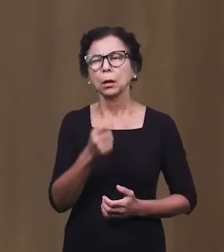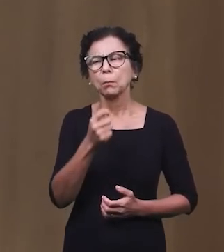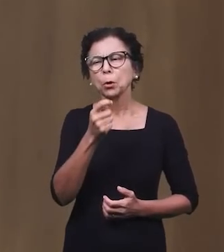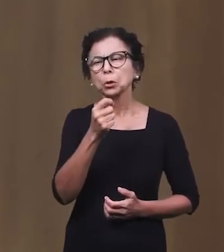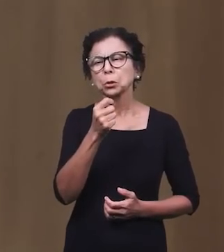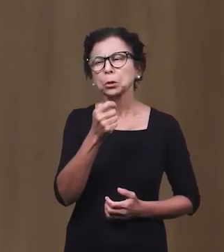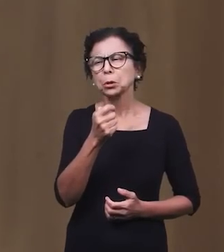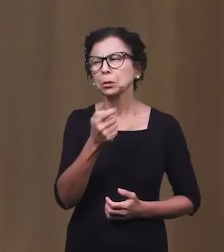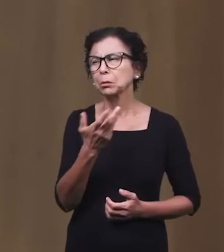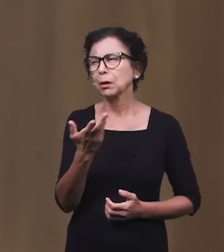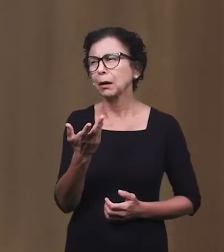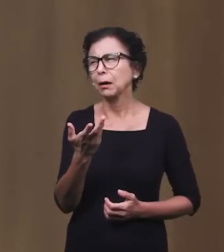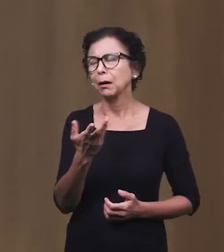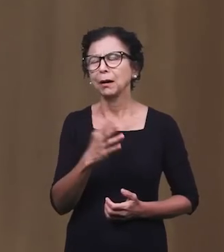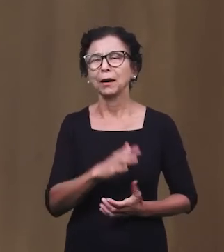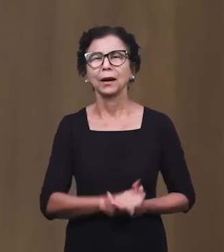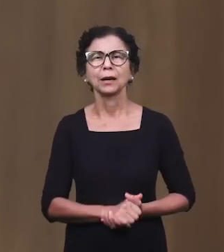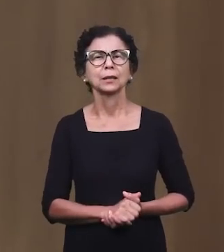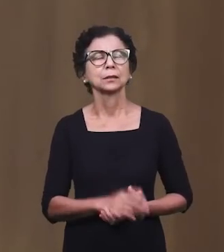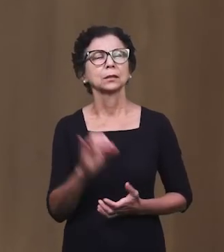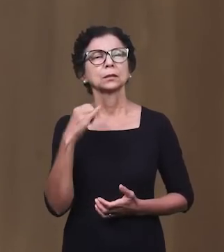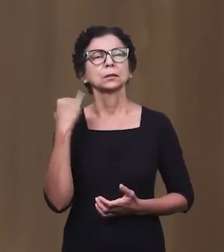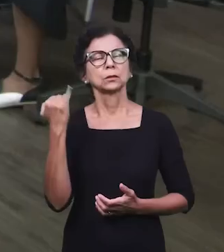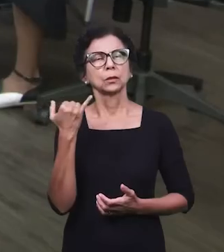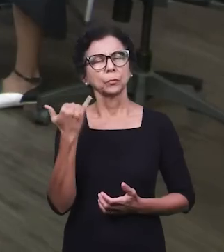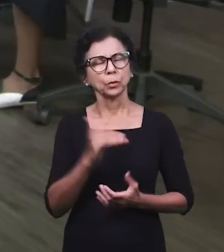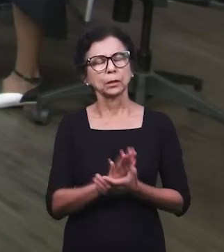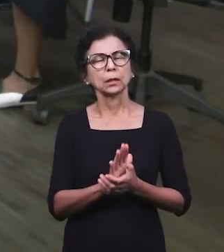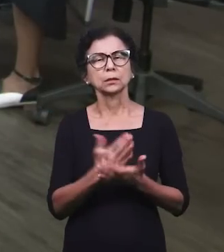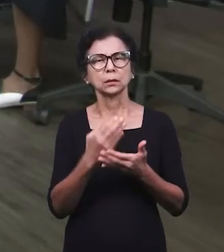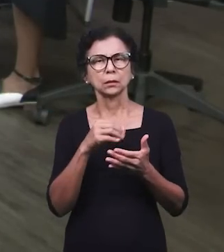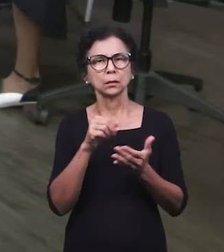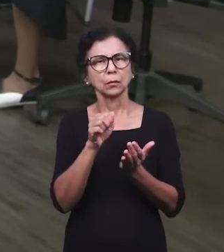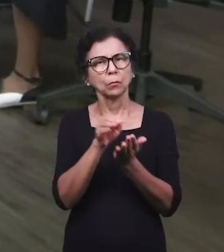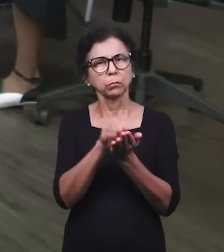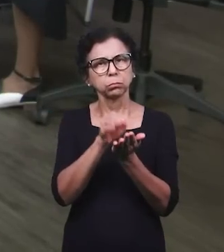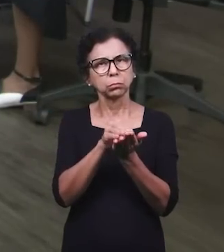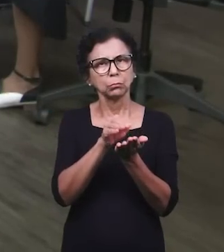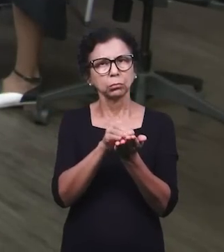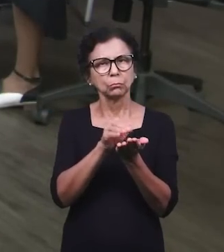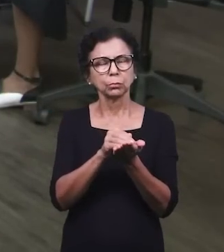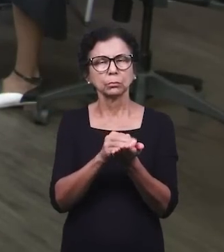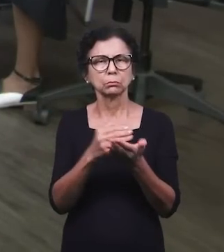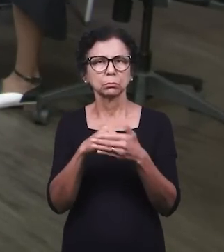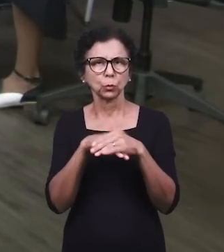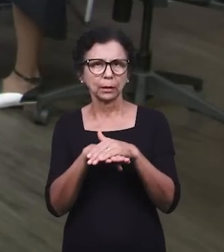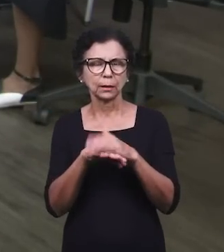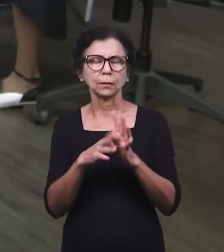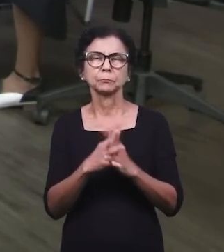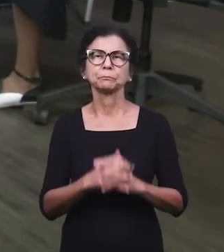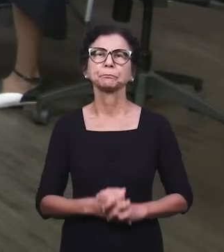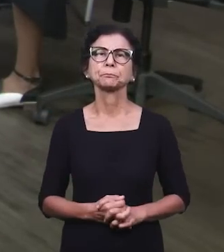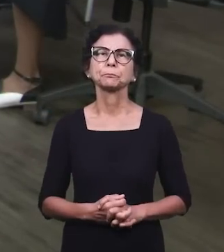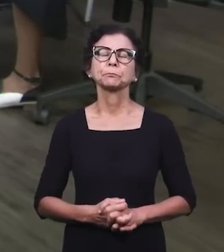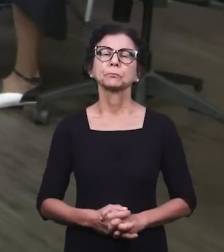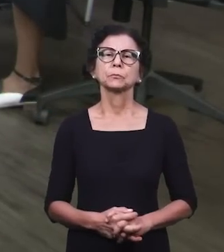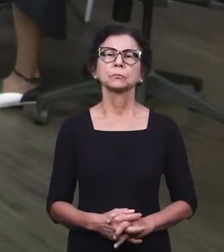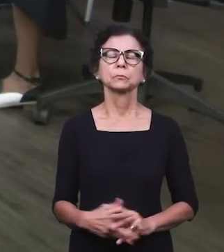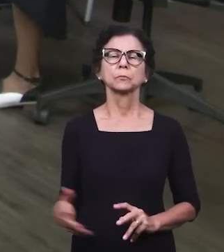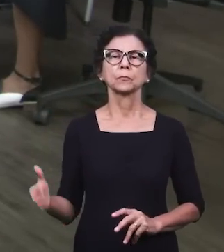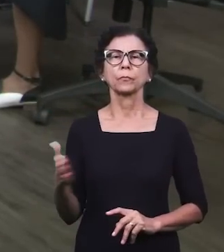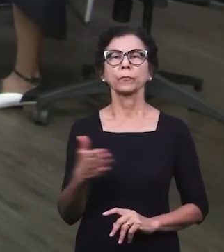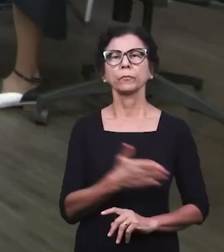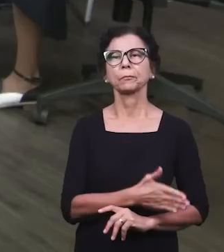importa. O importante é poupar todos os meses. Eu acho interessante, Júlio, sobretudo para o jovem,